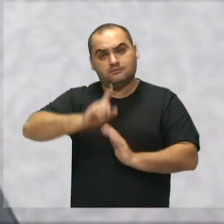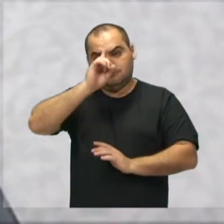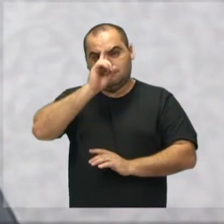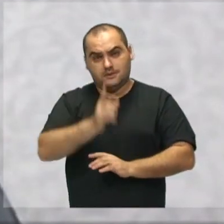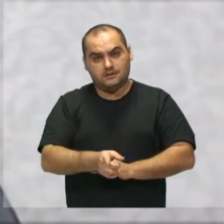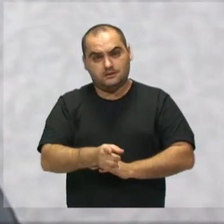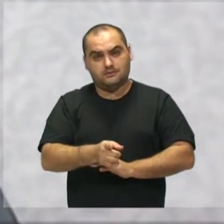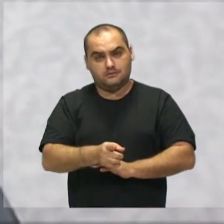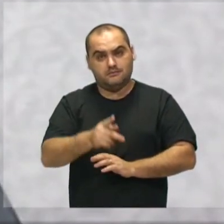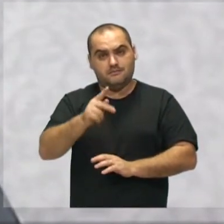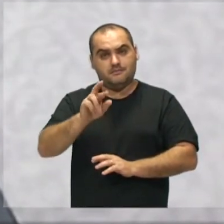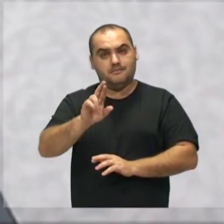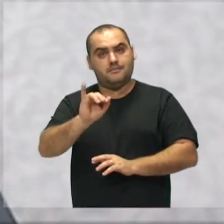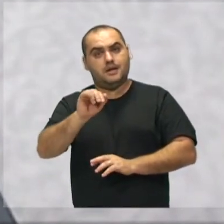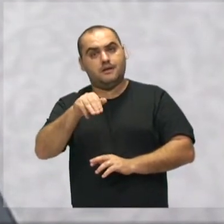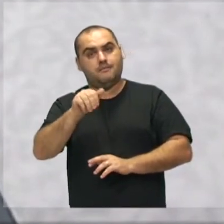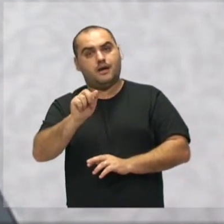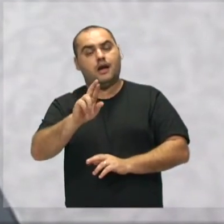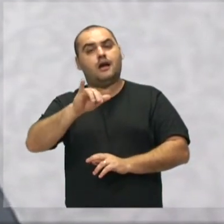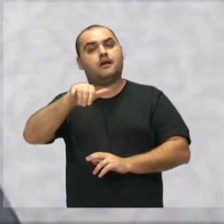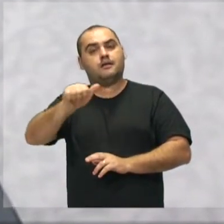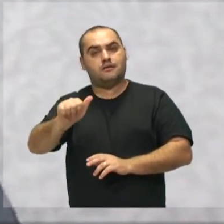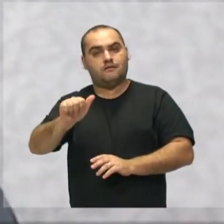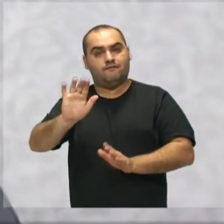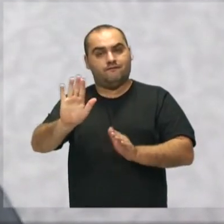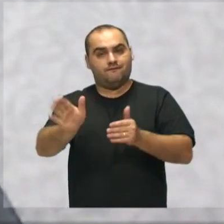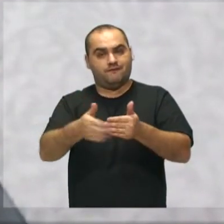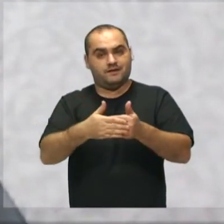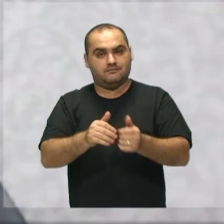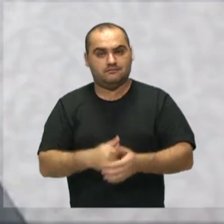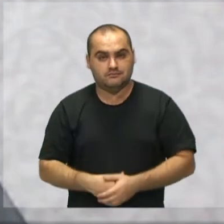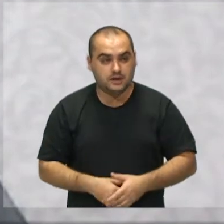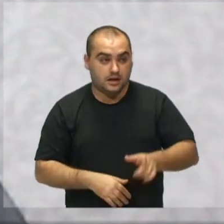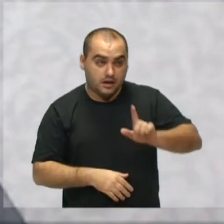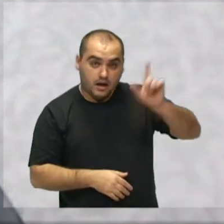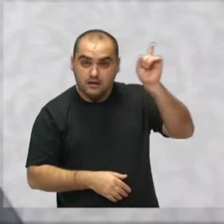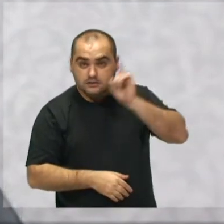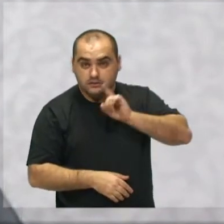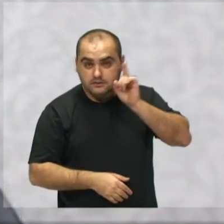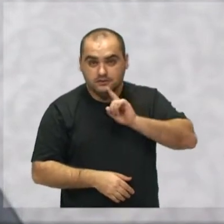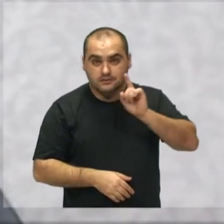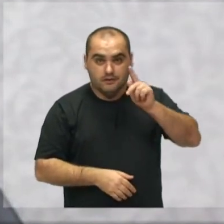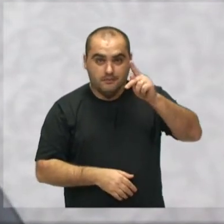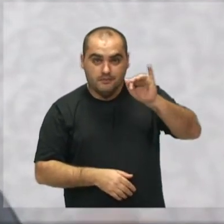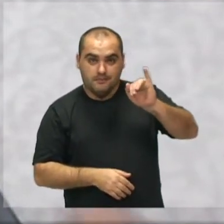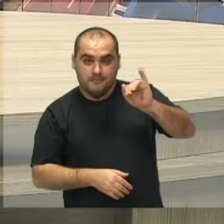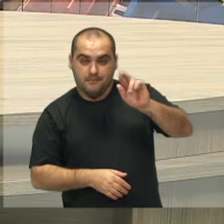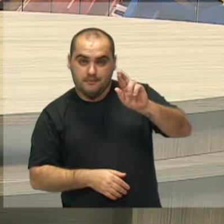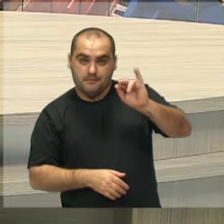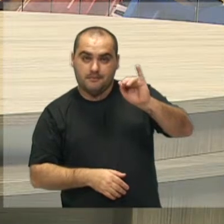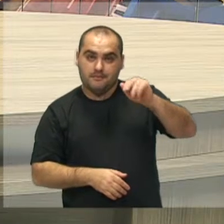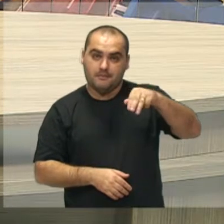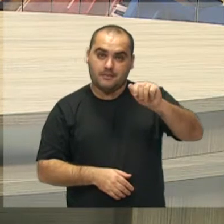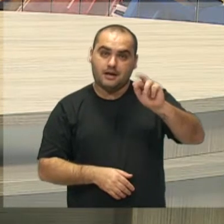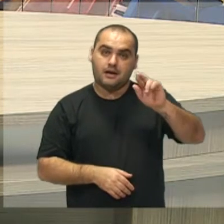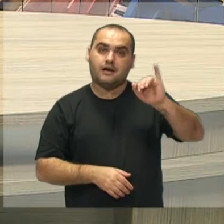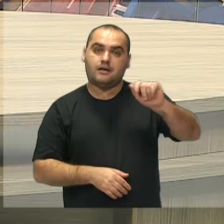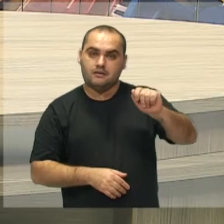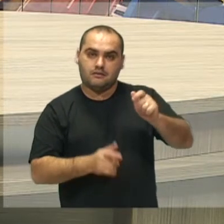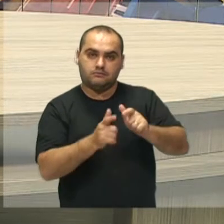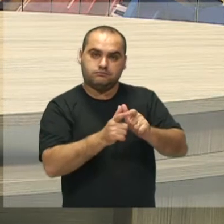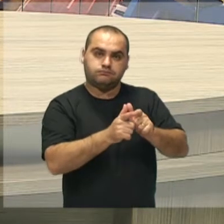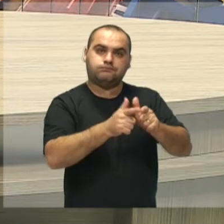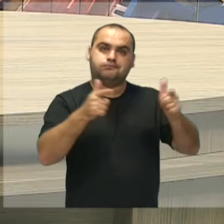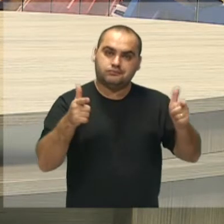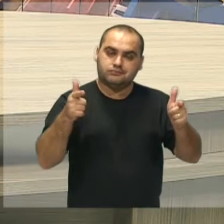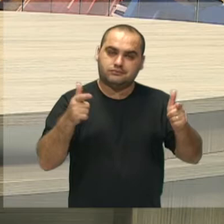chama de primária fechada. Nos Estados Unidos, a primária é aberta. Há um debate entre os